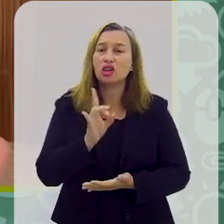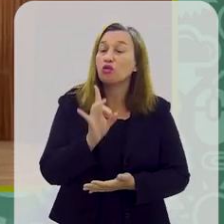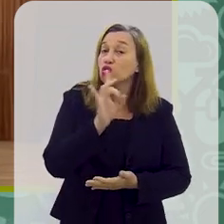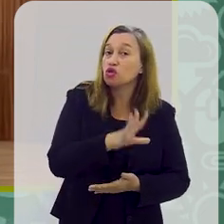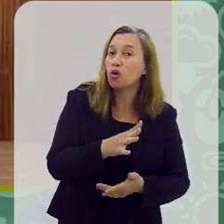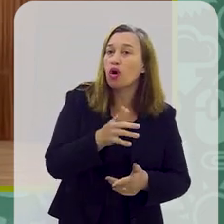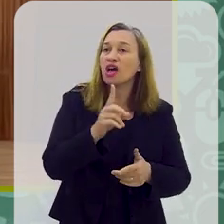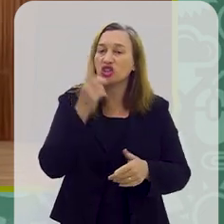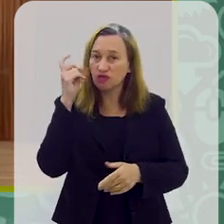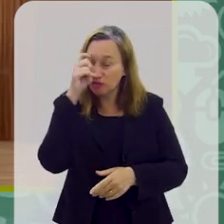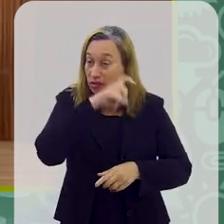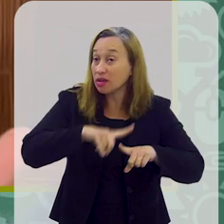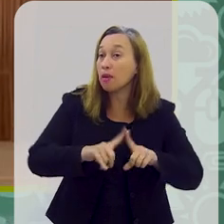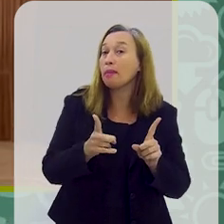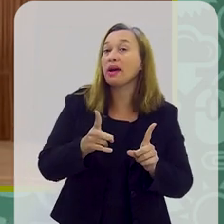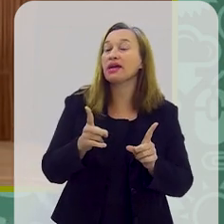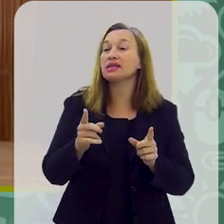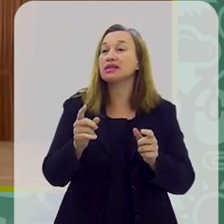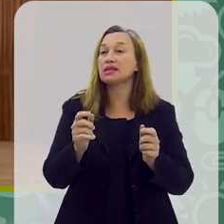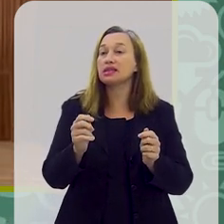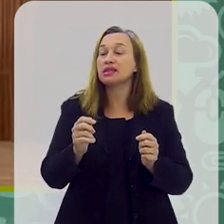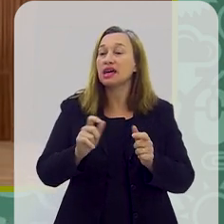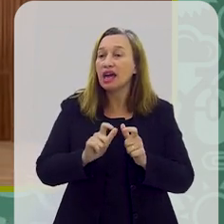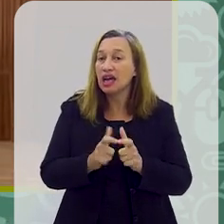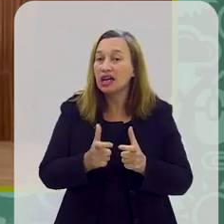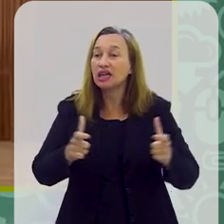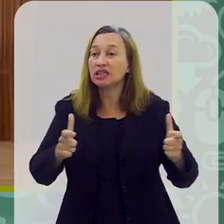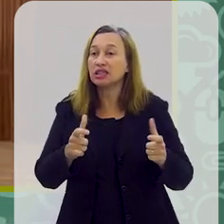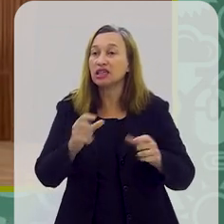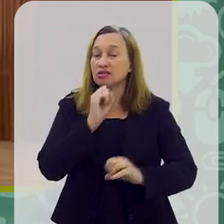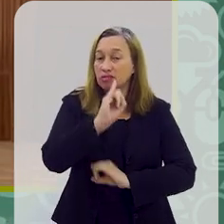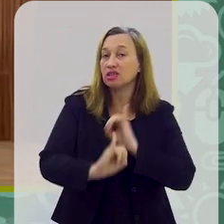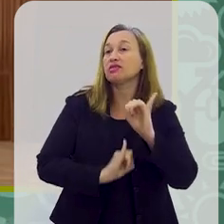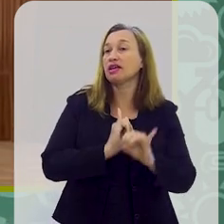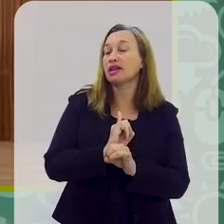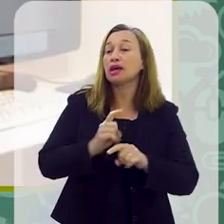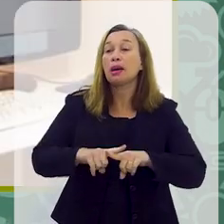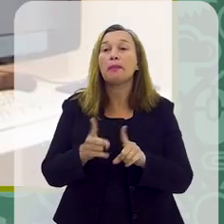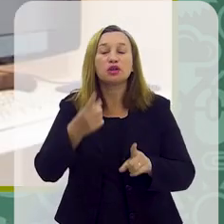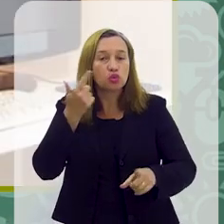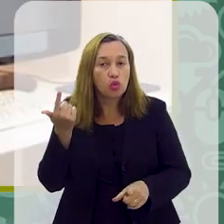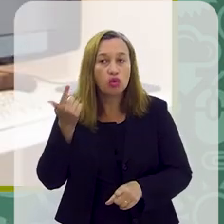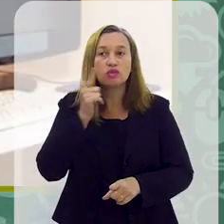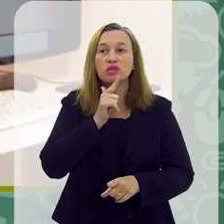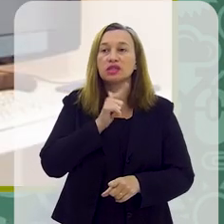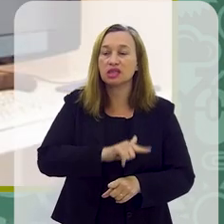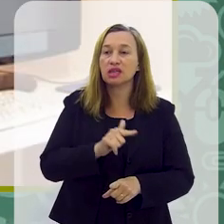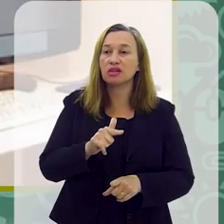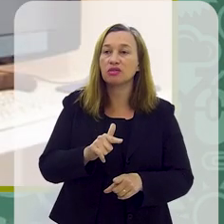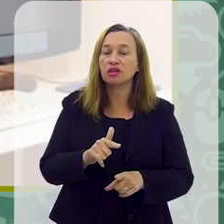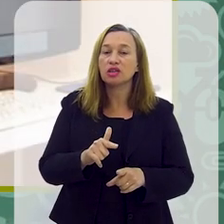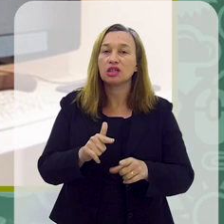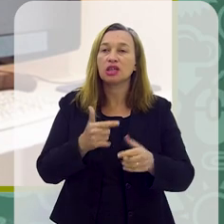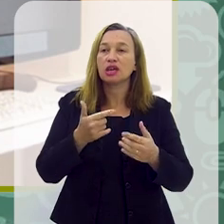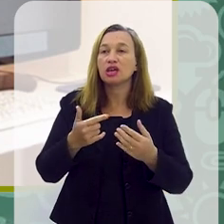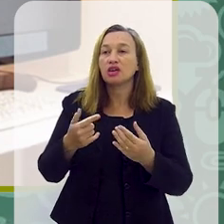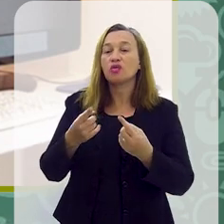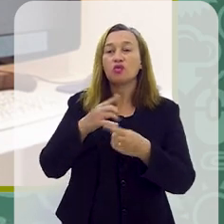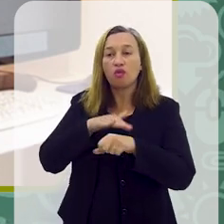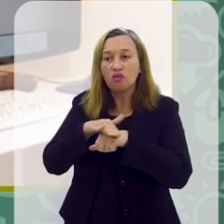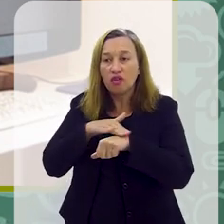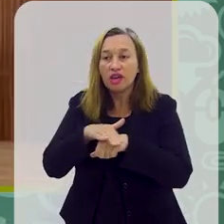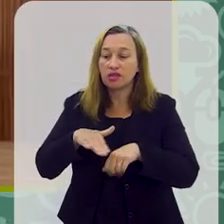só as dificuldades, mas também, óbvio, as potencialidades da internet, mas que consigam ter conversas abertas com